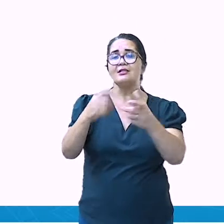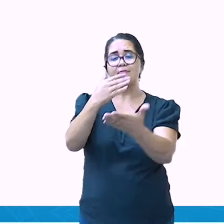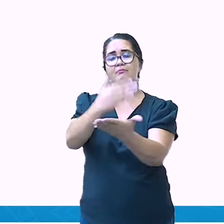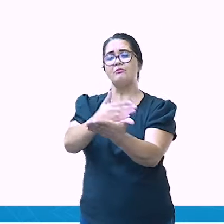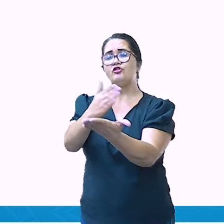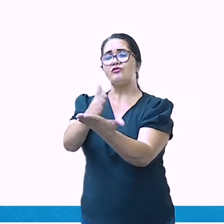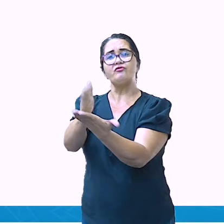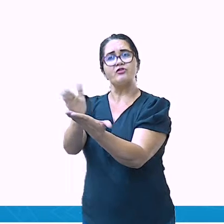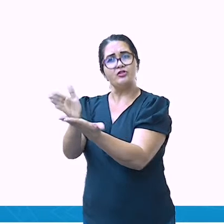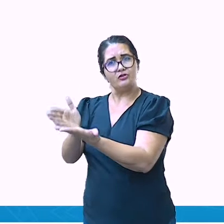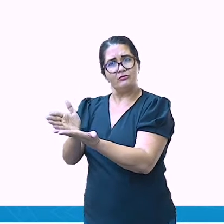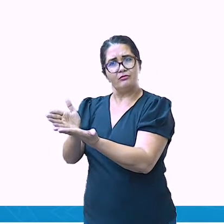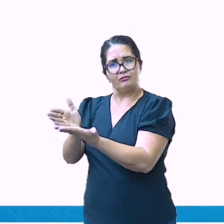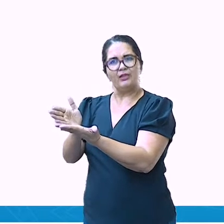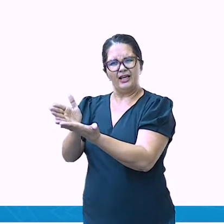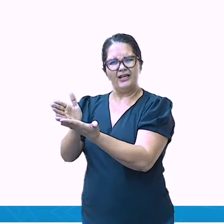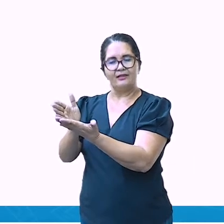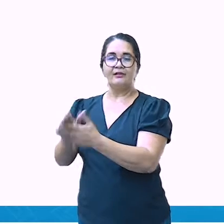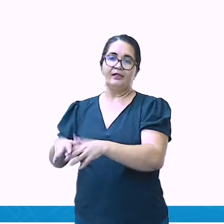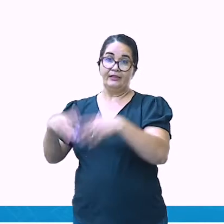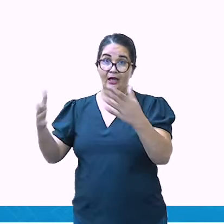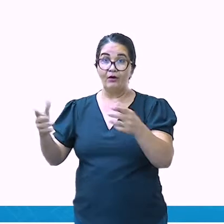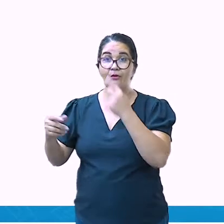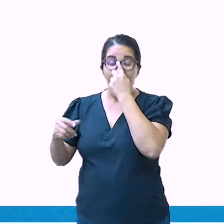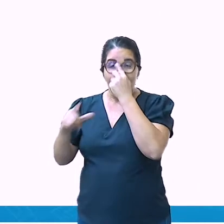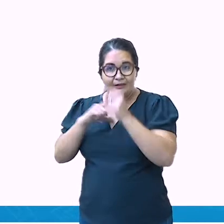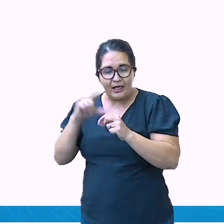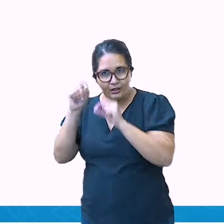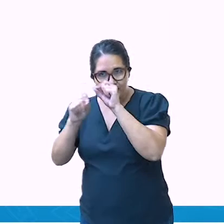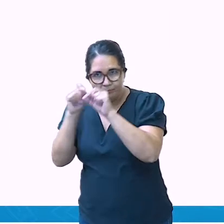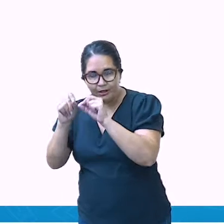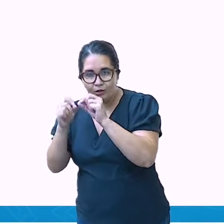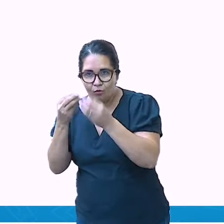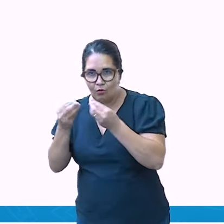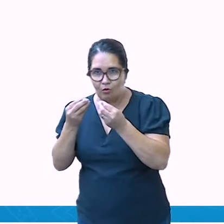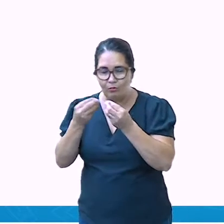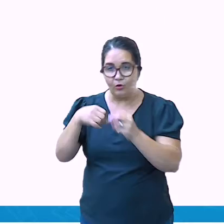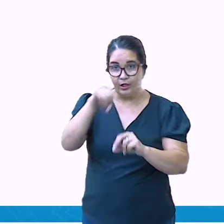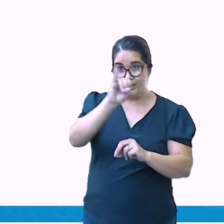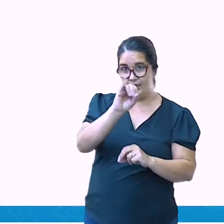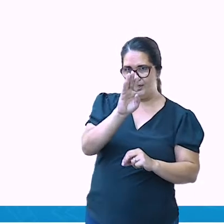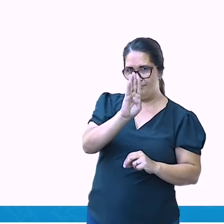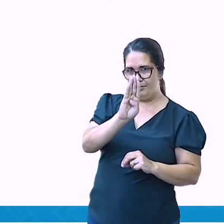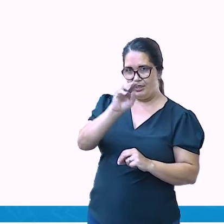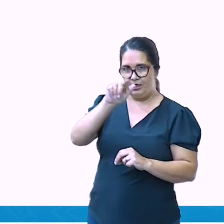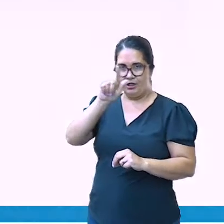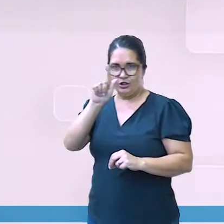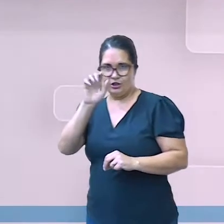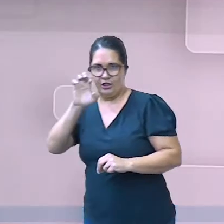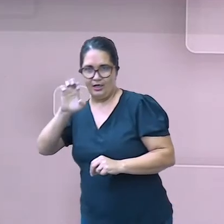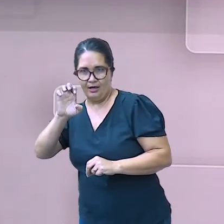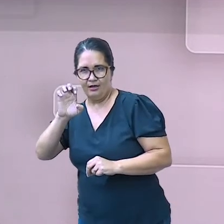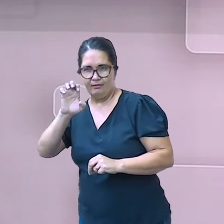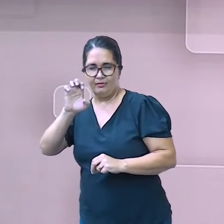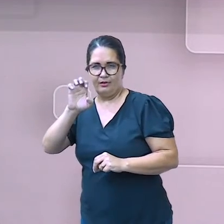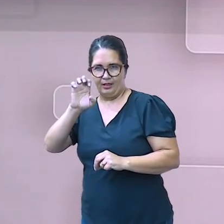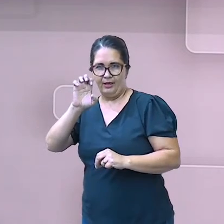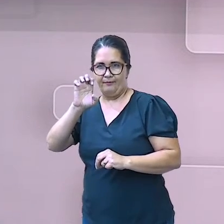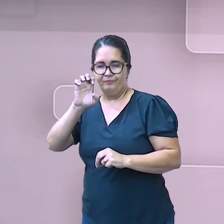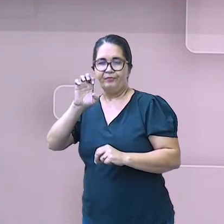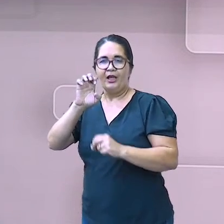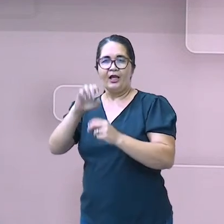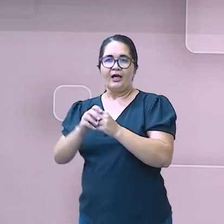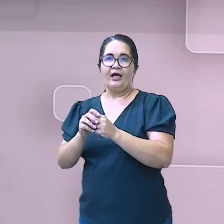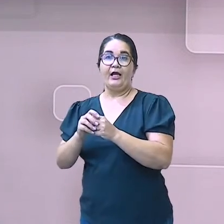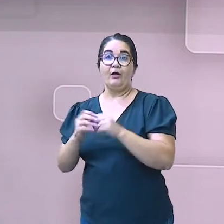E aí, o IBGE, ele divide oficialmente o nosso país dessa forma, por